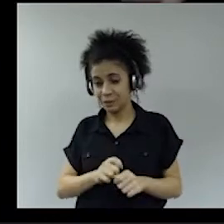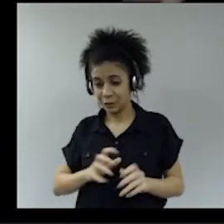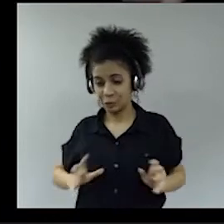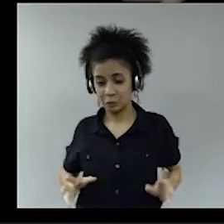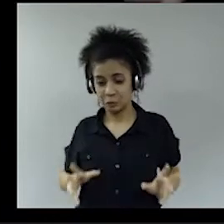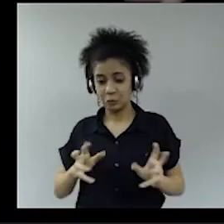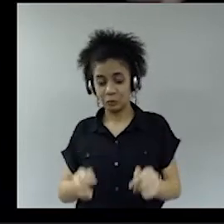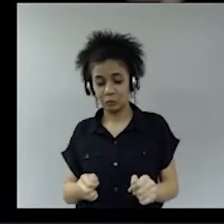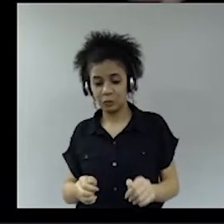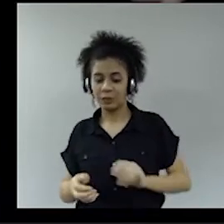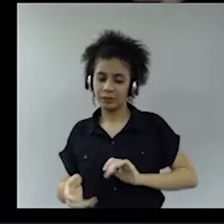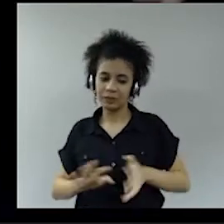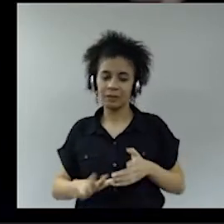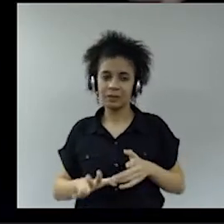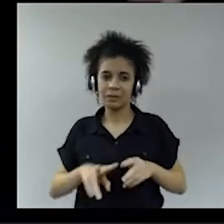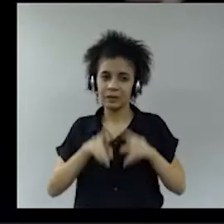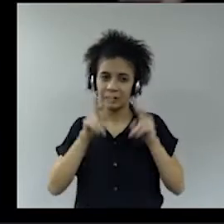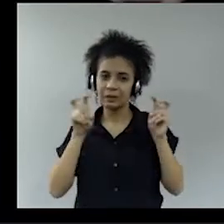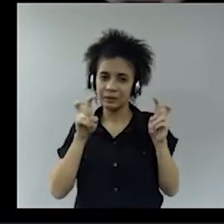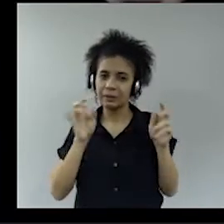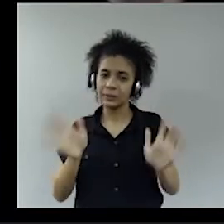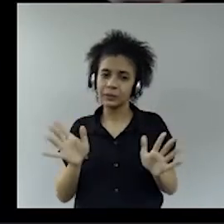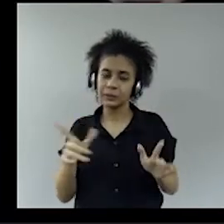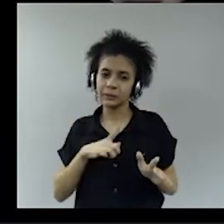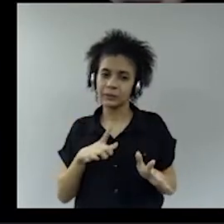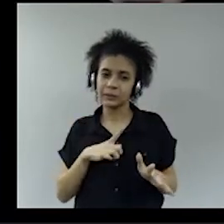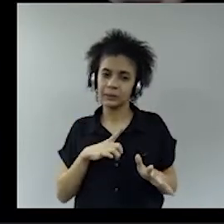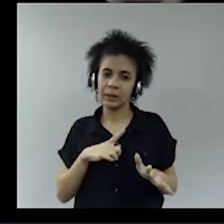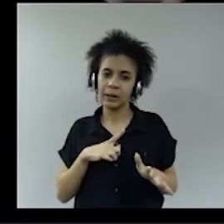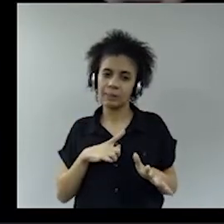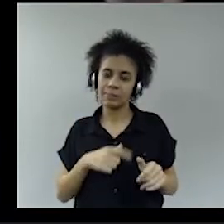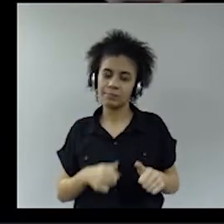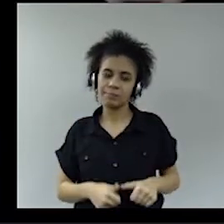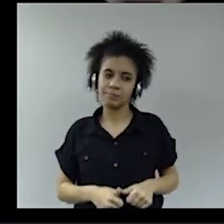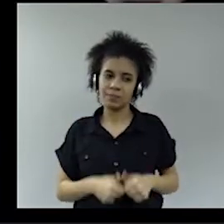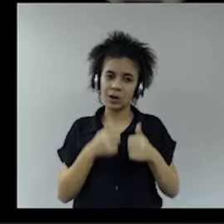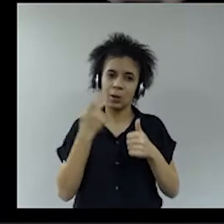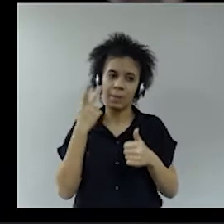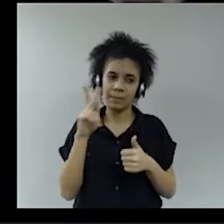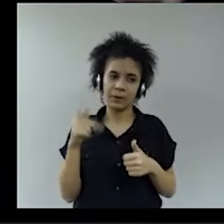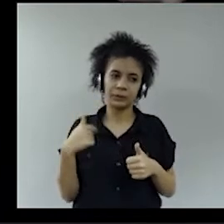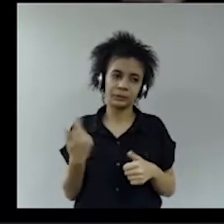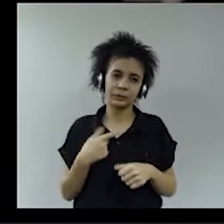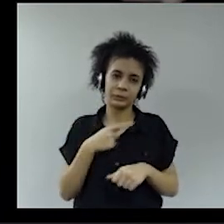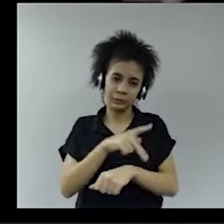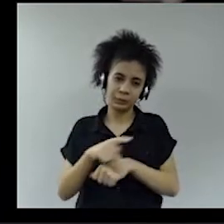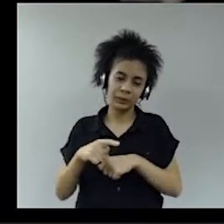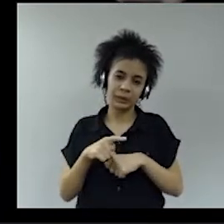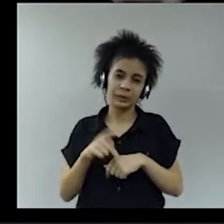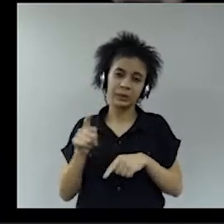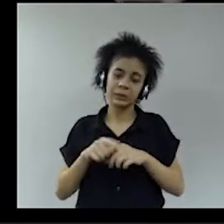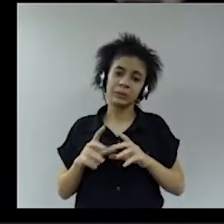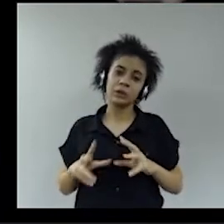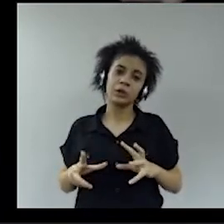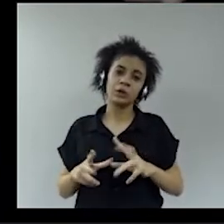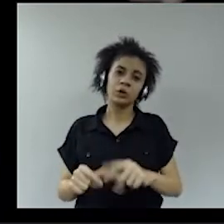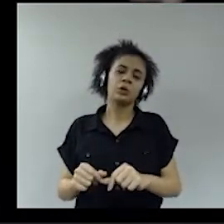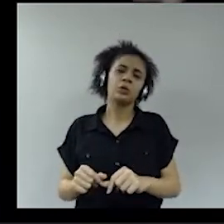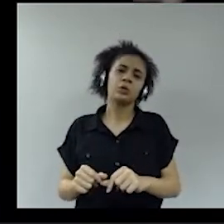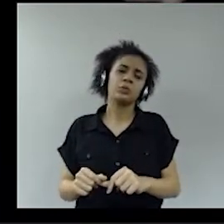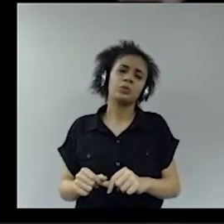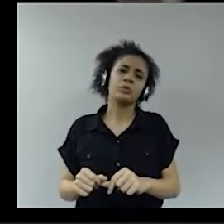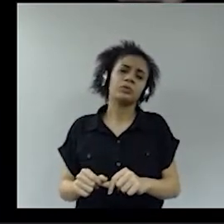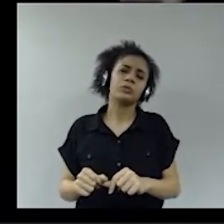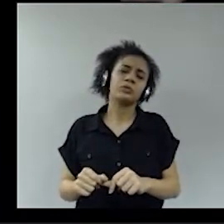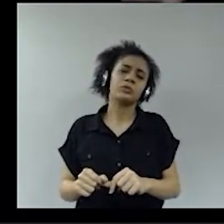todos, talvez essa questão pudesse estar mais branda para o nosso país e para todos aqueles que se